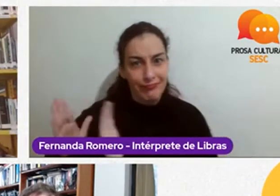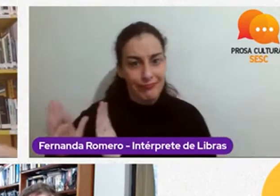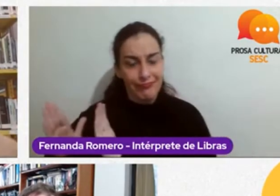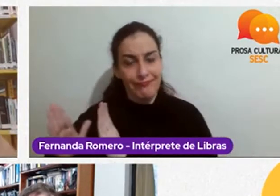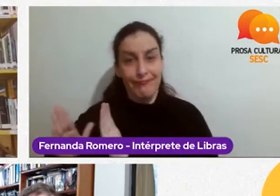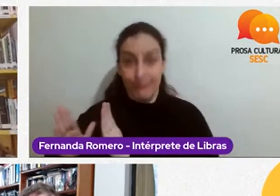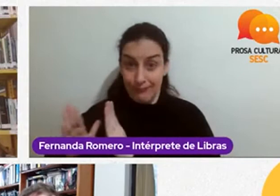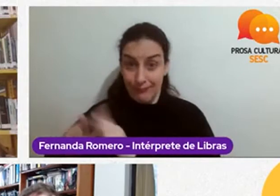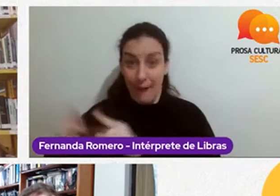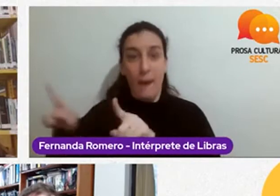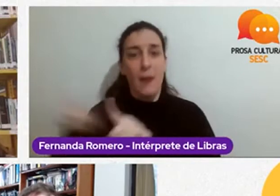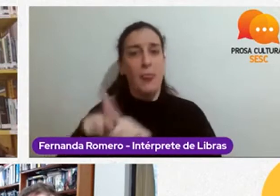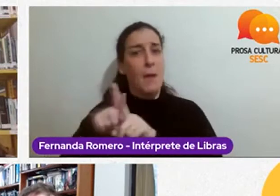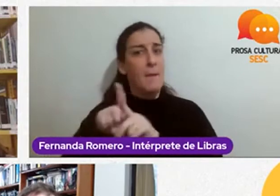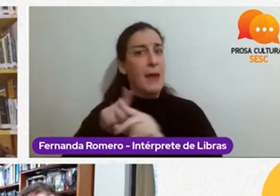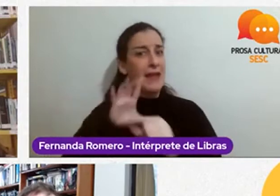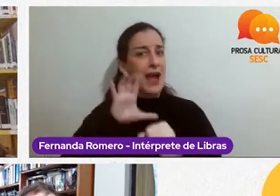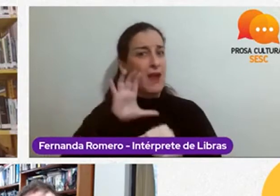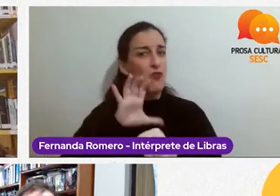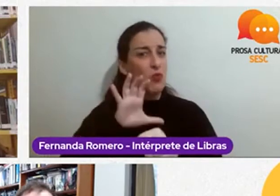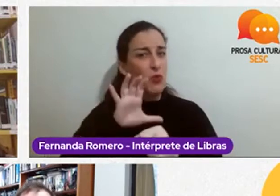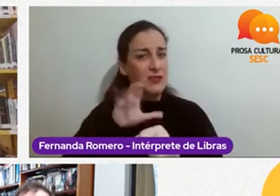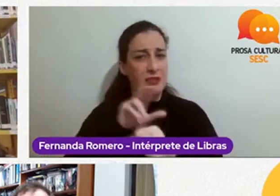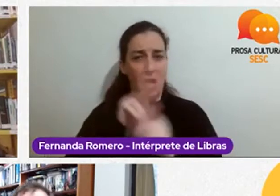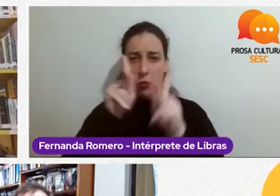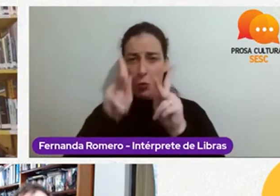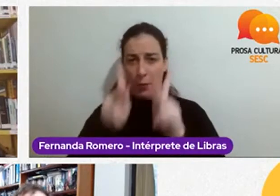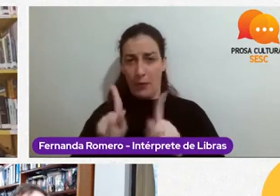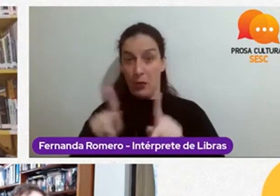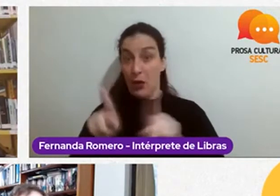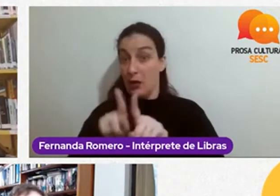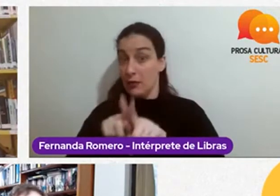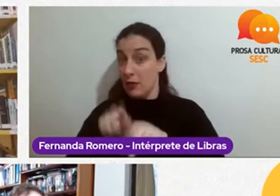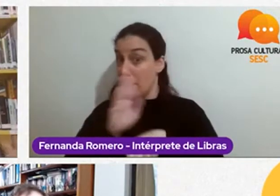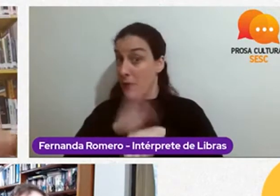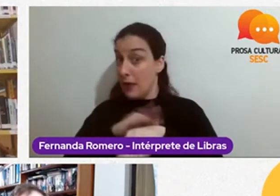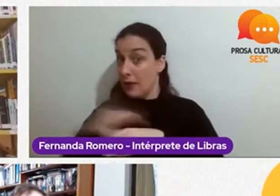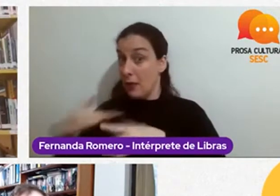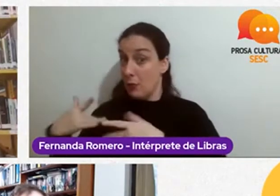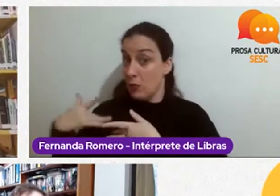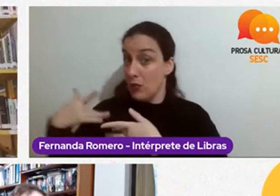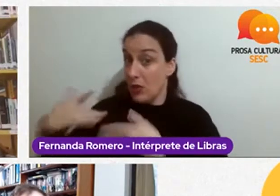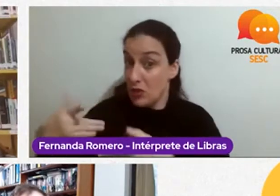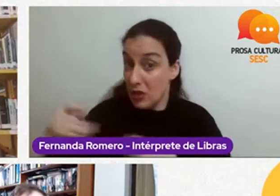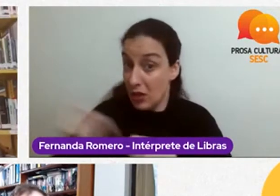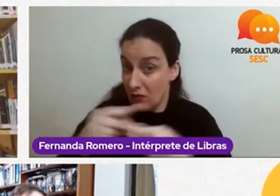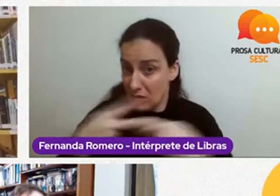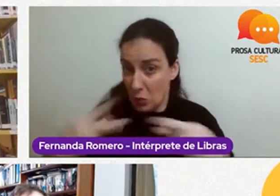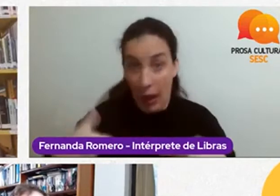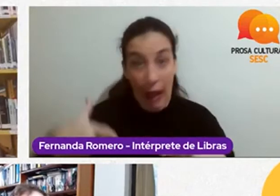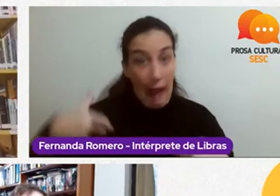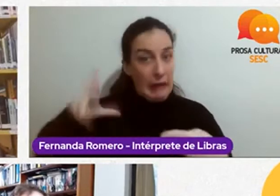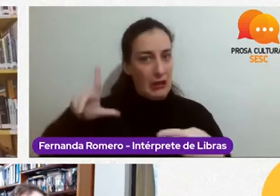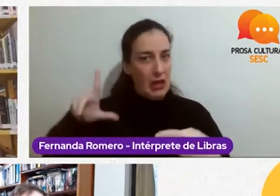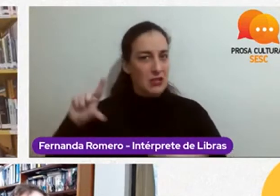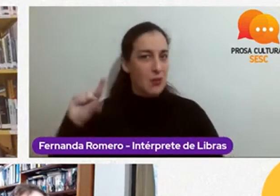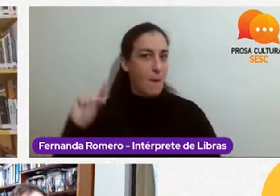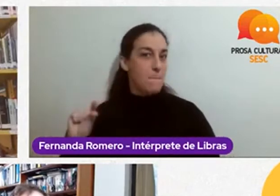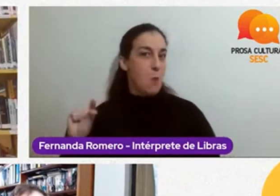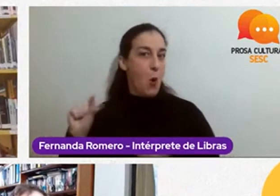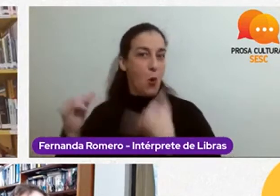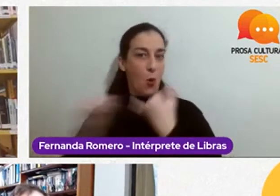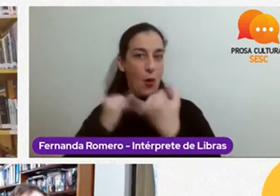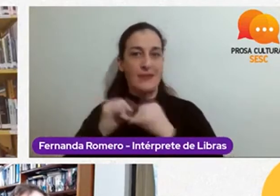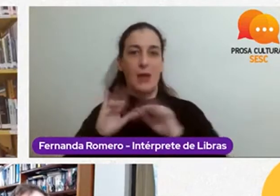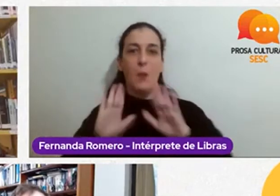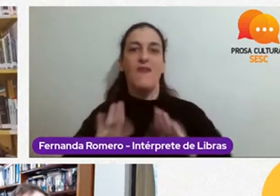tá batendo diferente nas pessoas, e até o tempo que a gente dedica para fazer coisas que antes a gente não fazia tanto, como, por exemplo, ficar